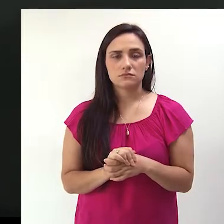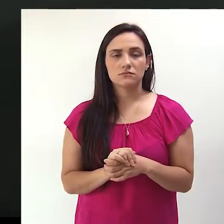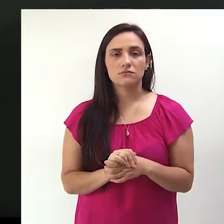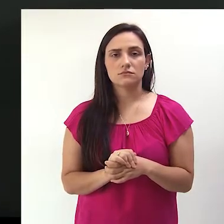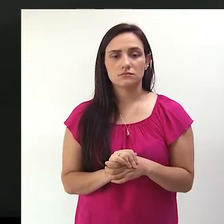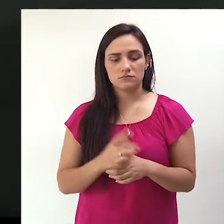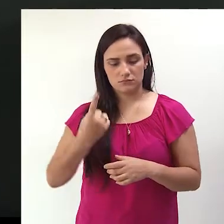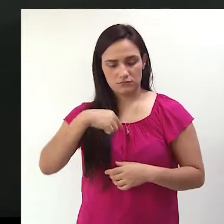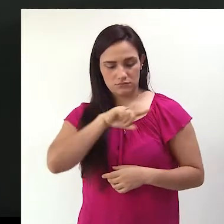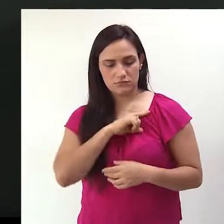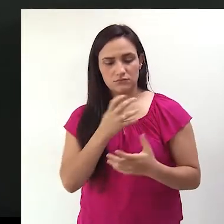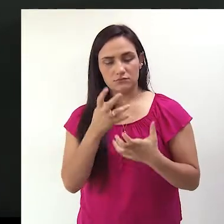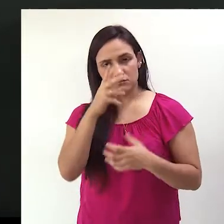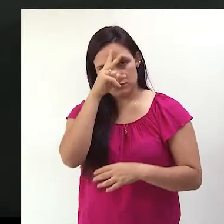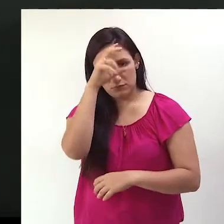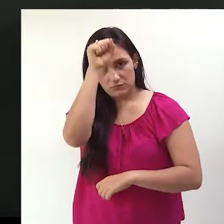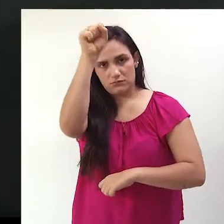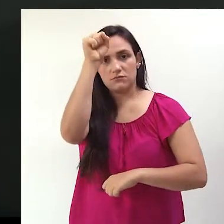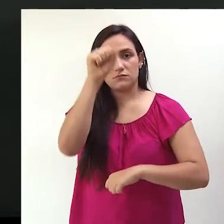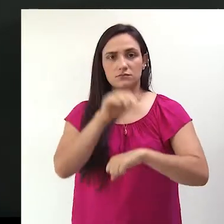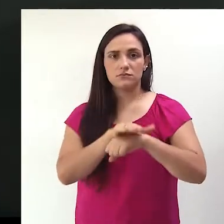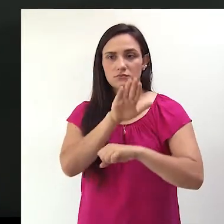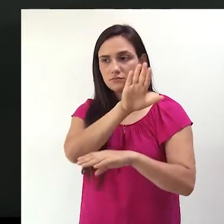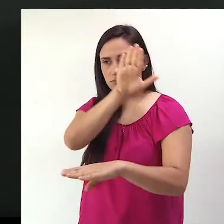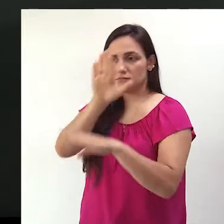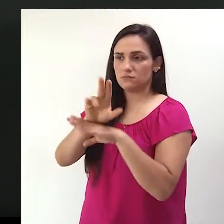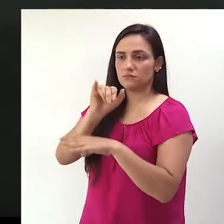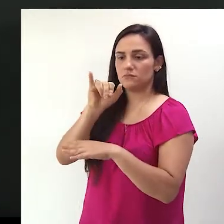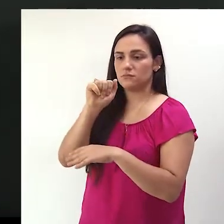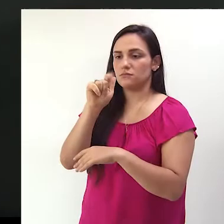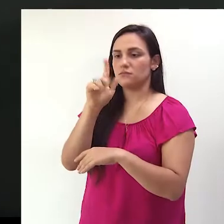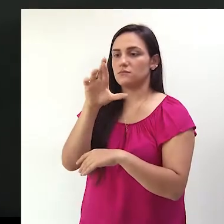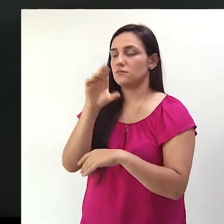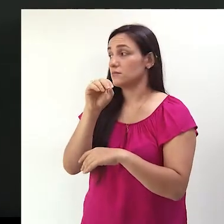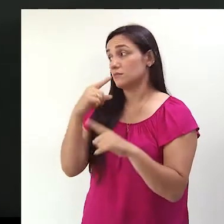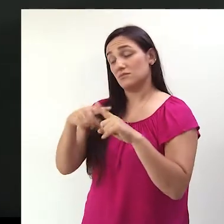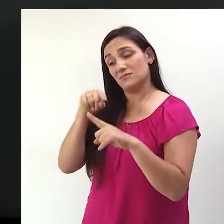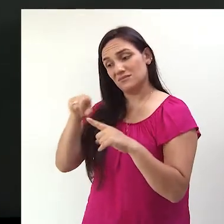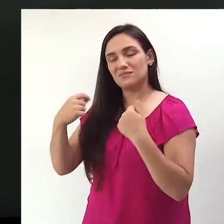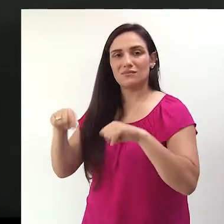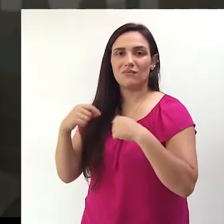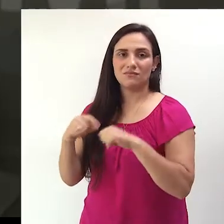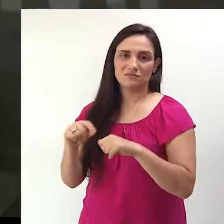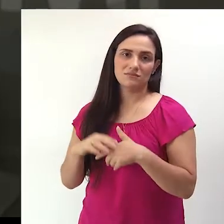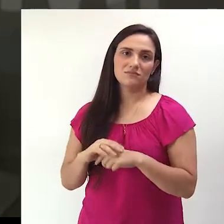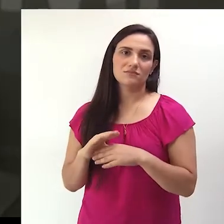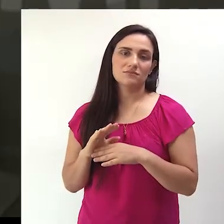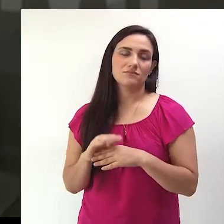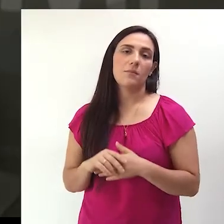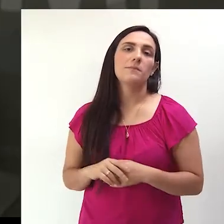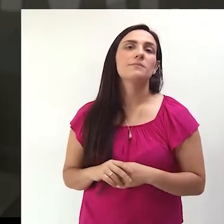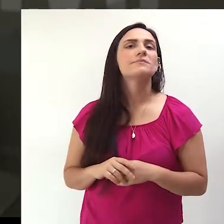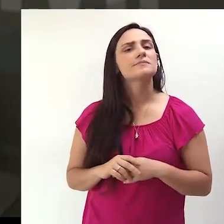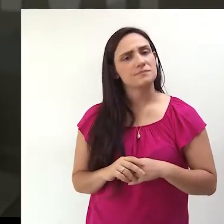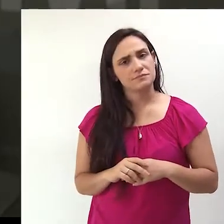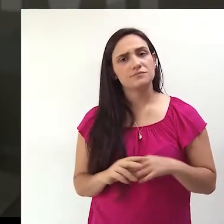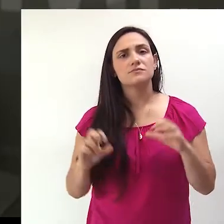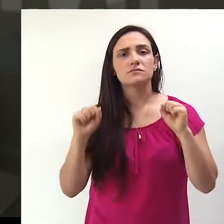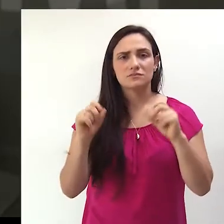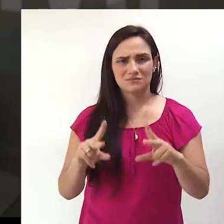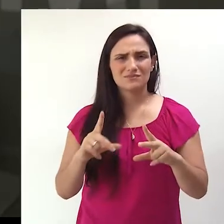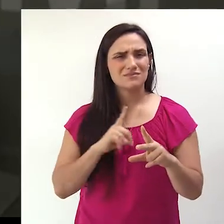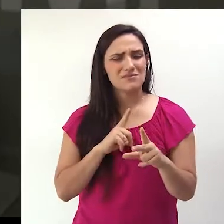esse reforço para o IAGRO sempre que necessário no trabalho do dia a dia deles. E, doutora, a extensa faixa